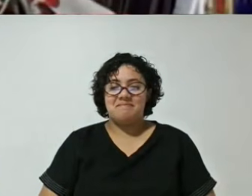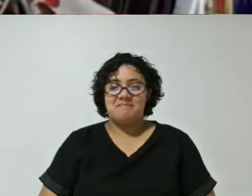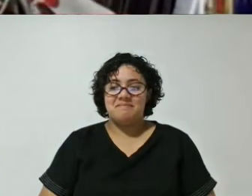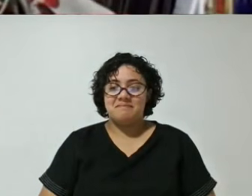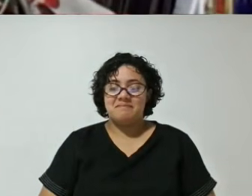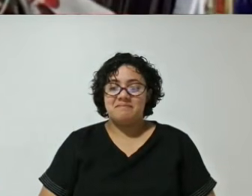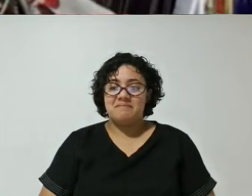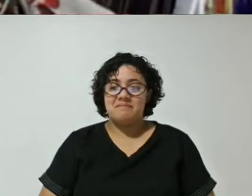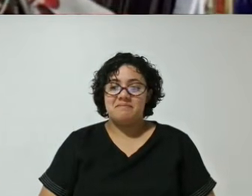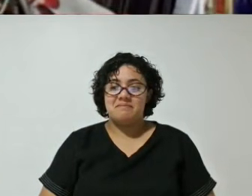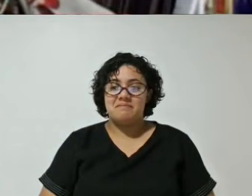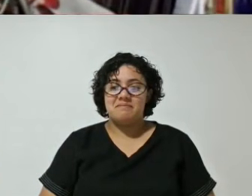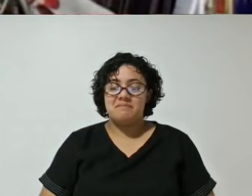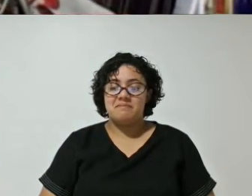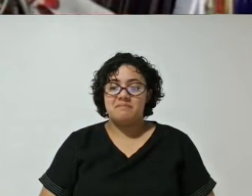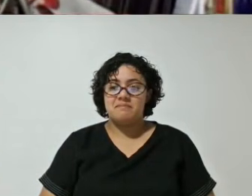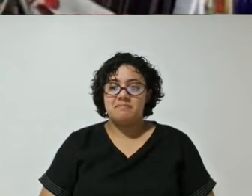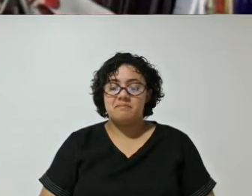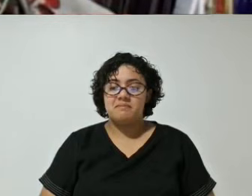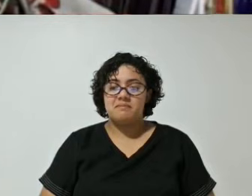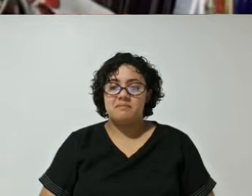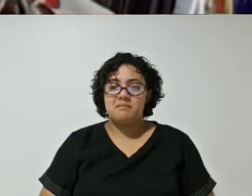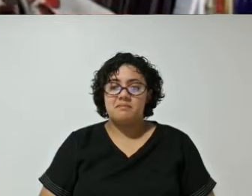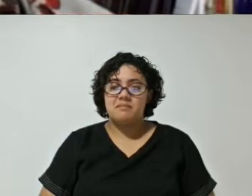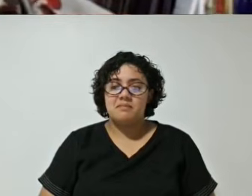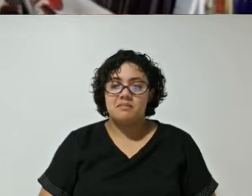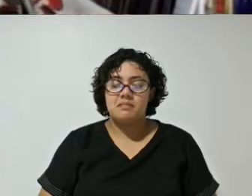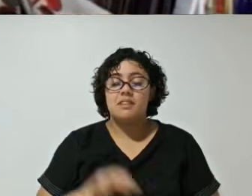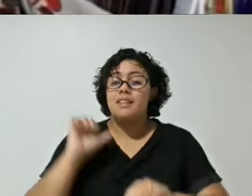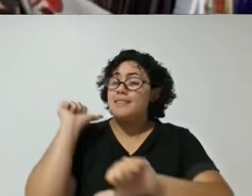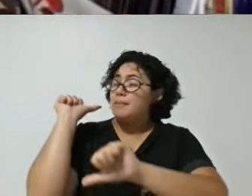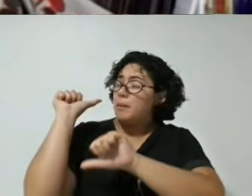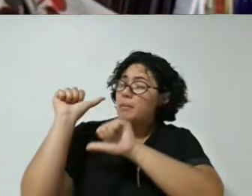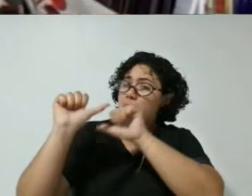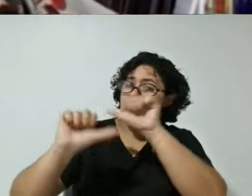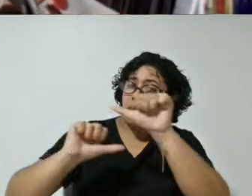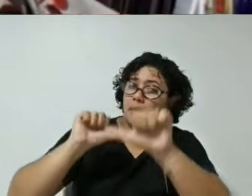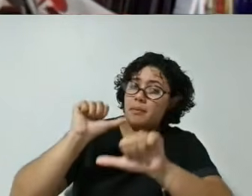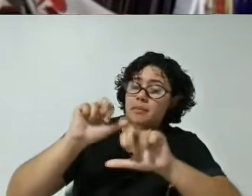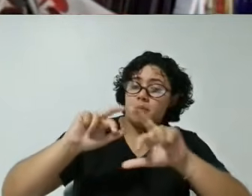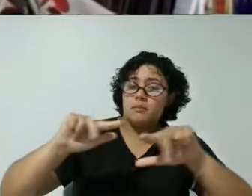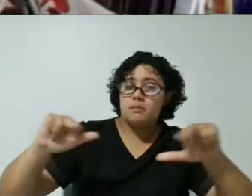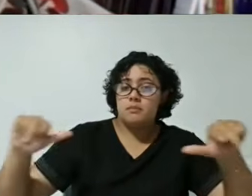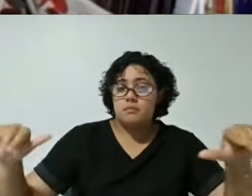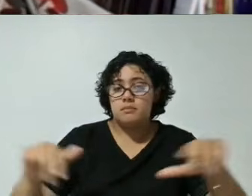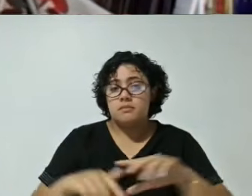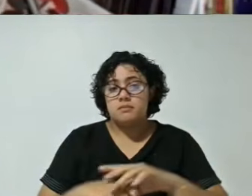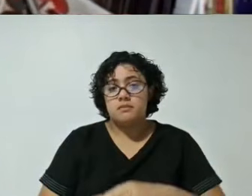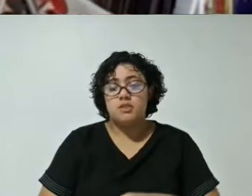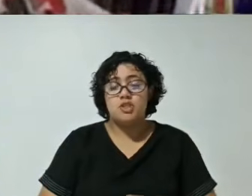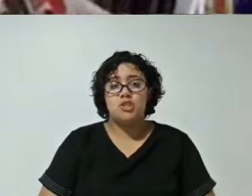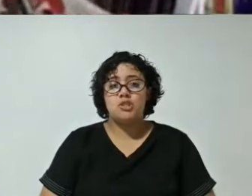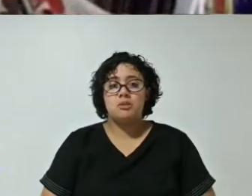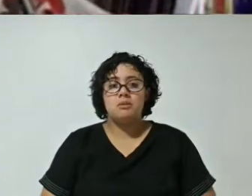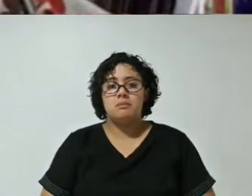uma, foi, ocorreram várias transformações, né, Uma e mudança, uma principal, uma mudança bem exatamente,